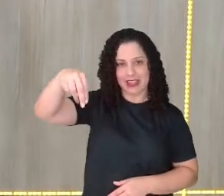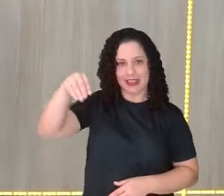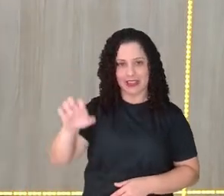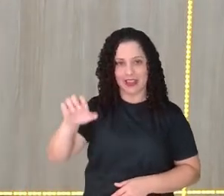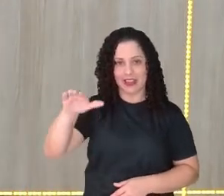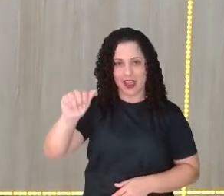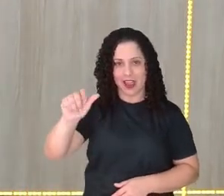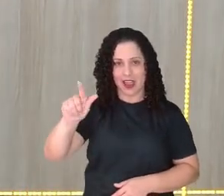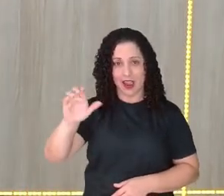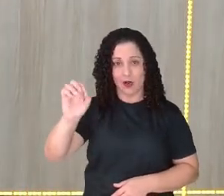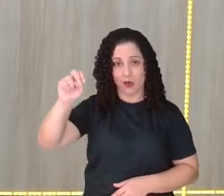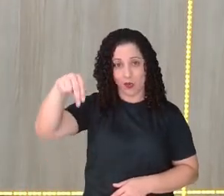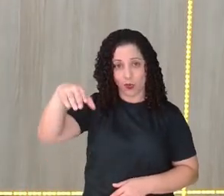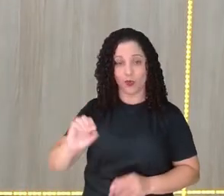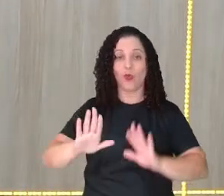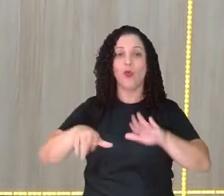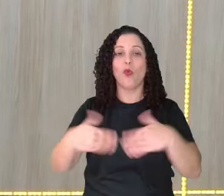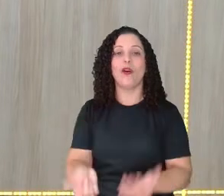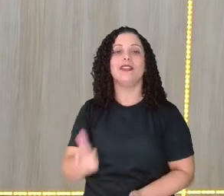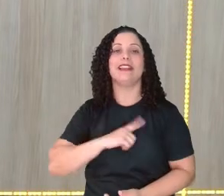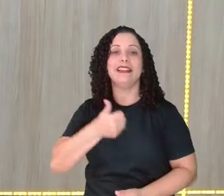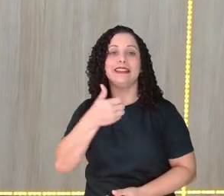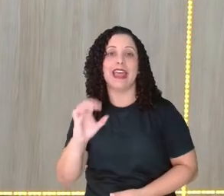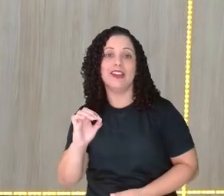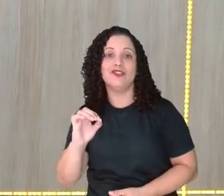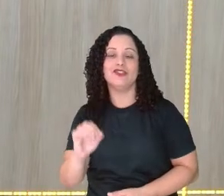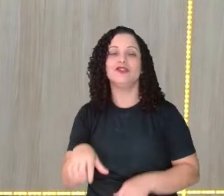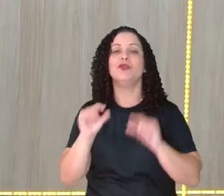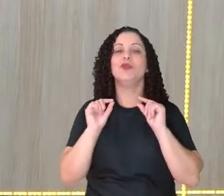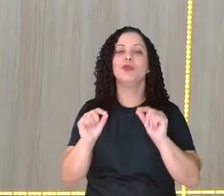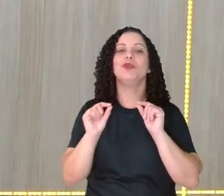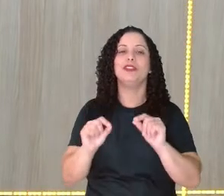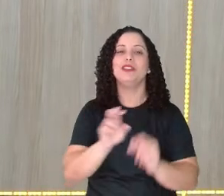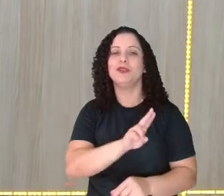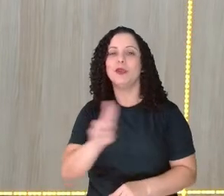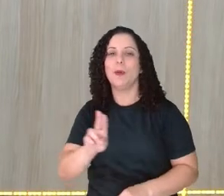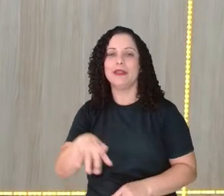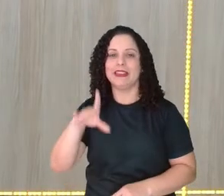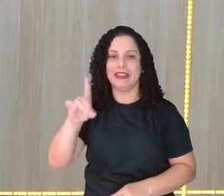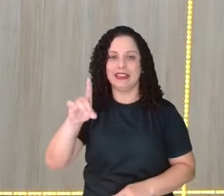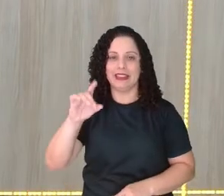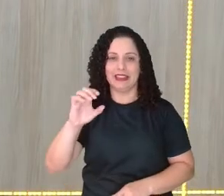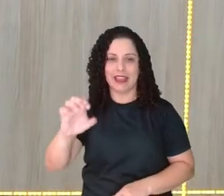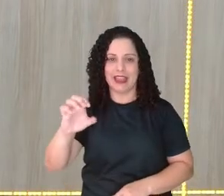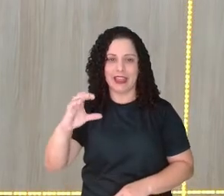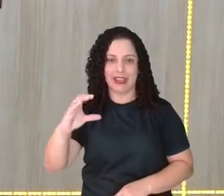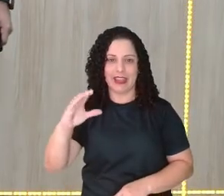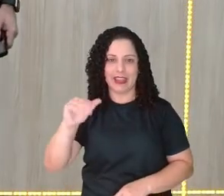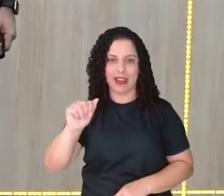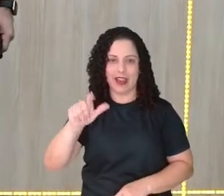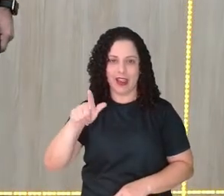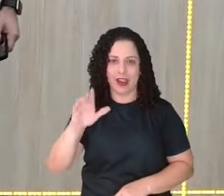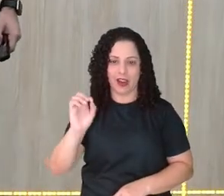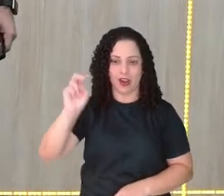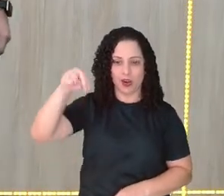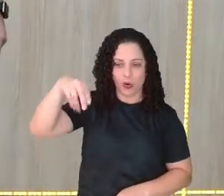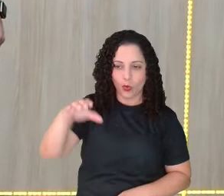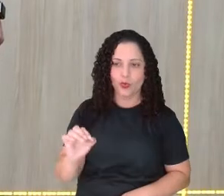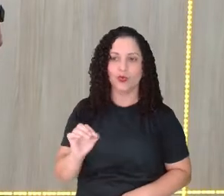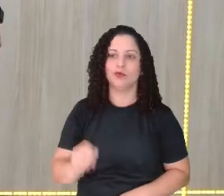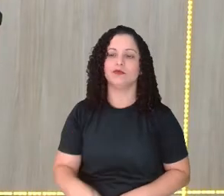tá? Quando um polígono ele tem 10 lados, ele é chamado de decágono. Depois de 10, galera, a gente tem